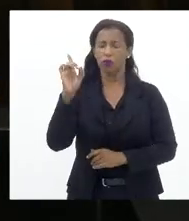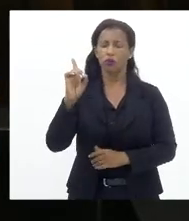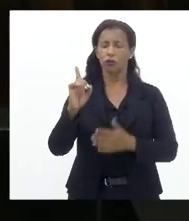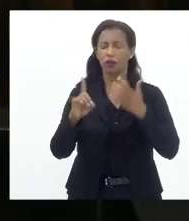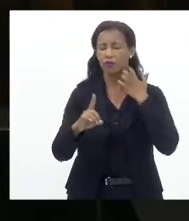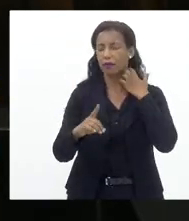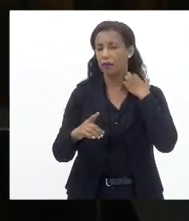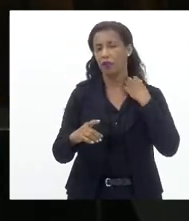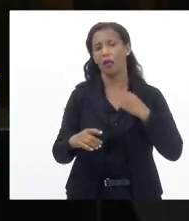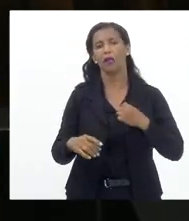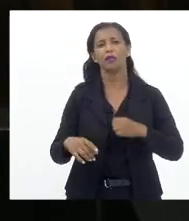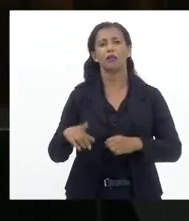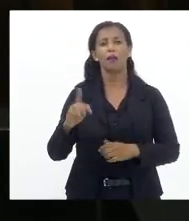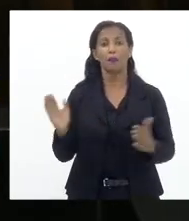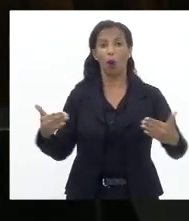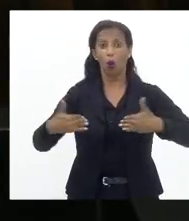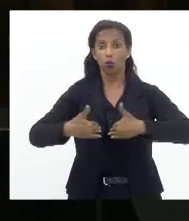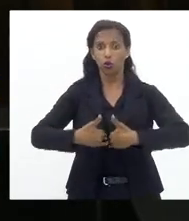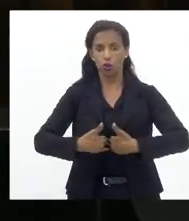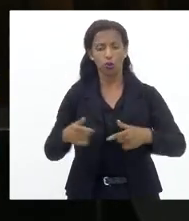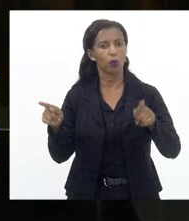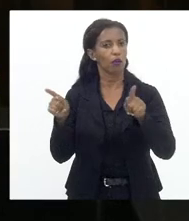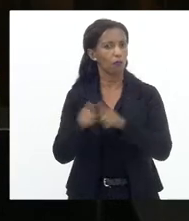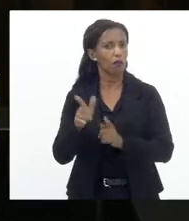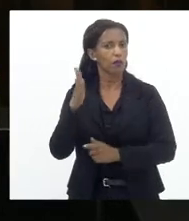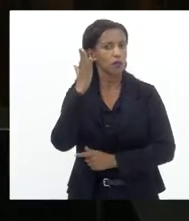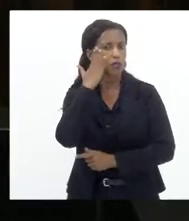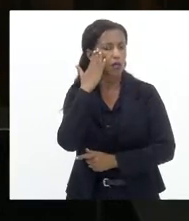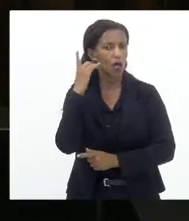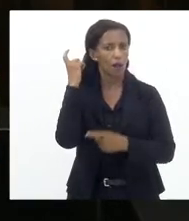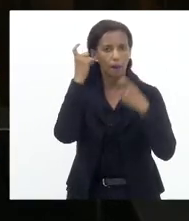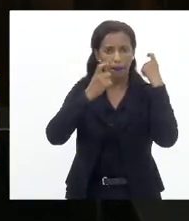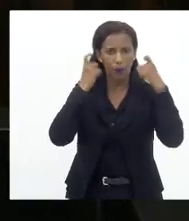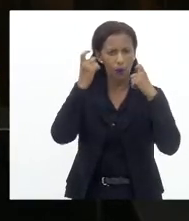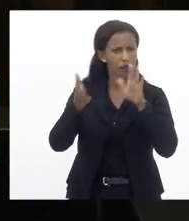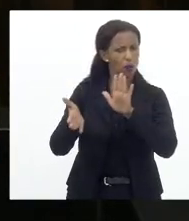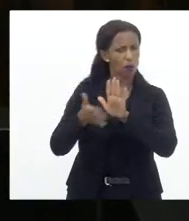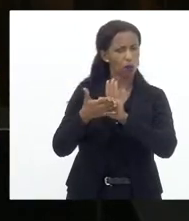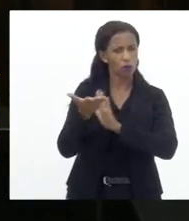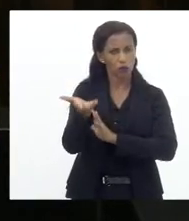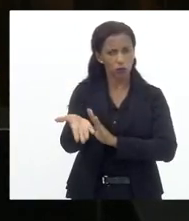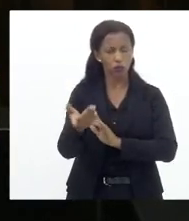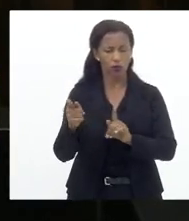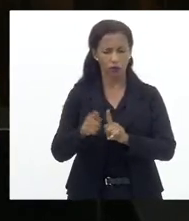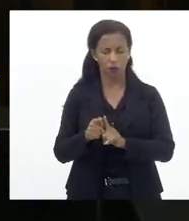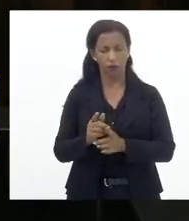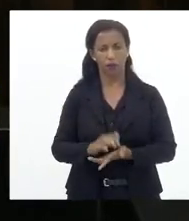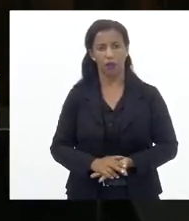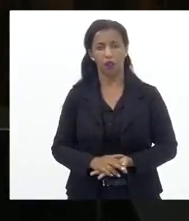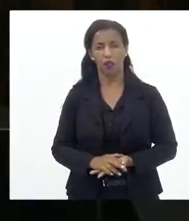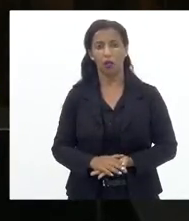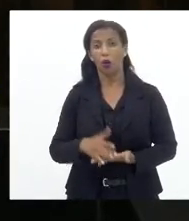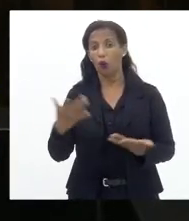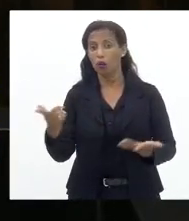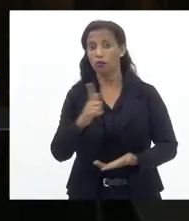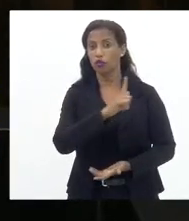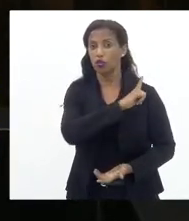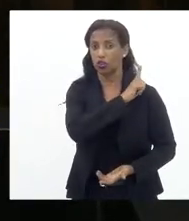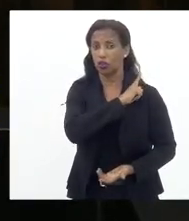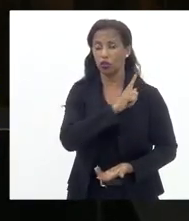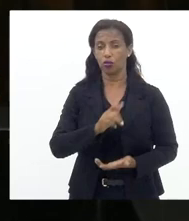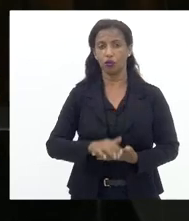com deficiência para o autismo que eu também sei que é uma preocupação do seu mandato com a silêncio enquanto gestora